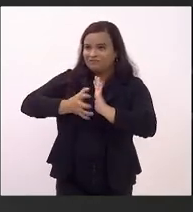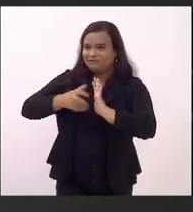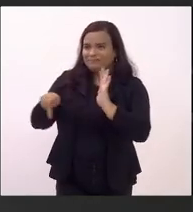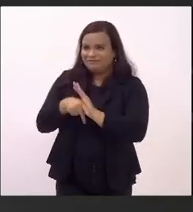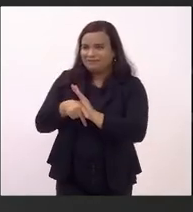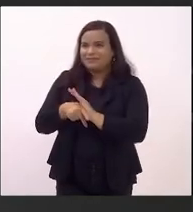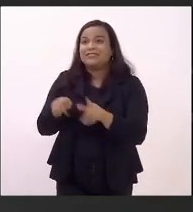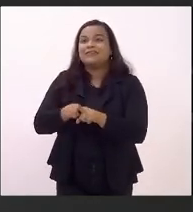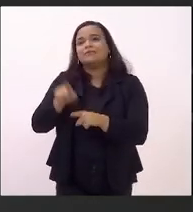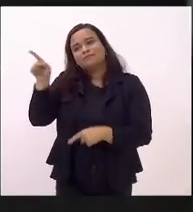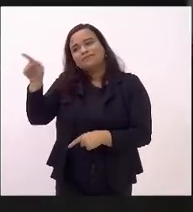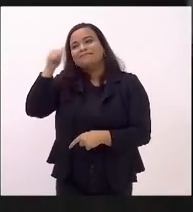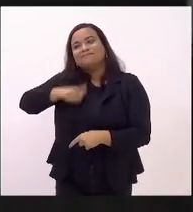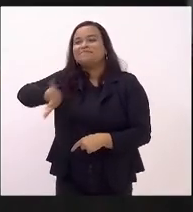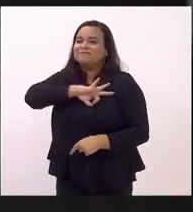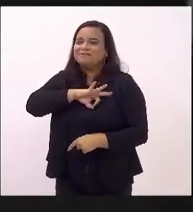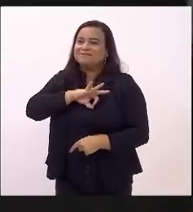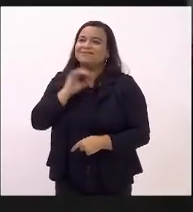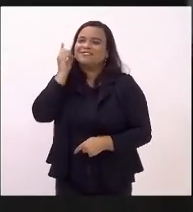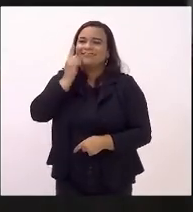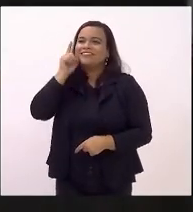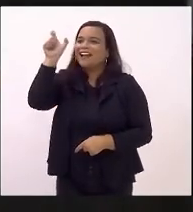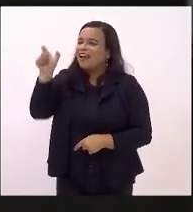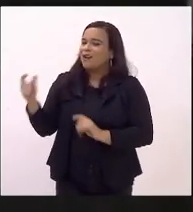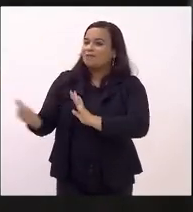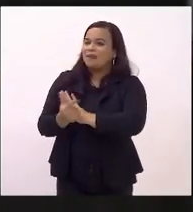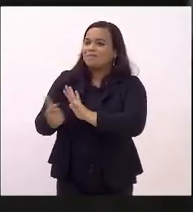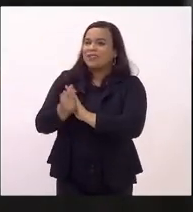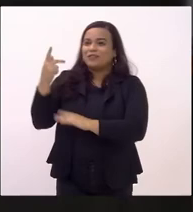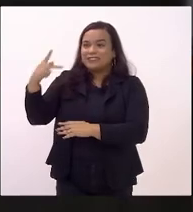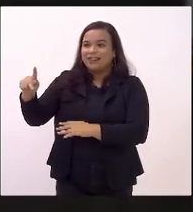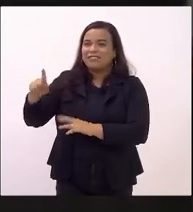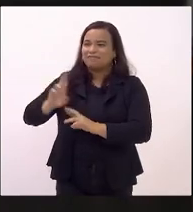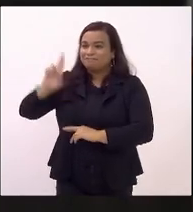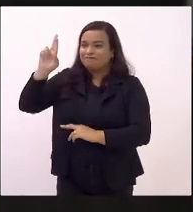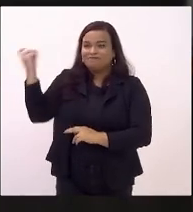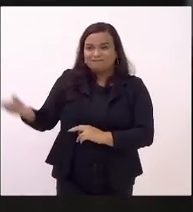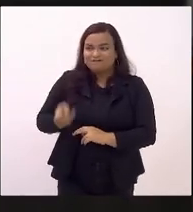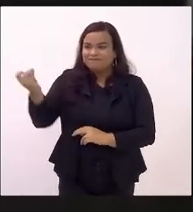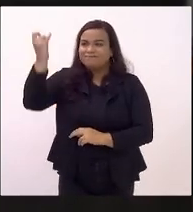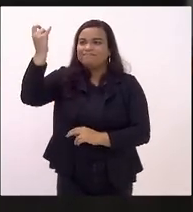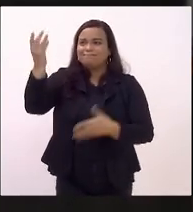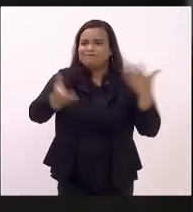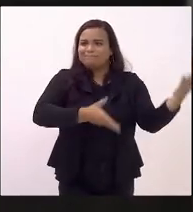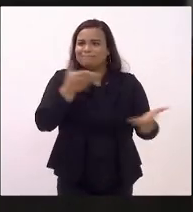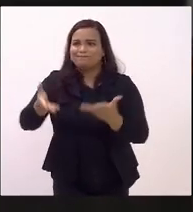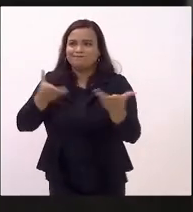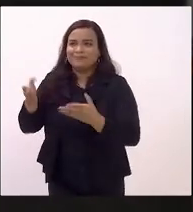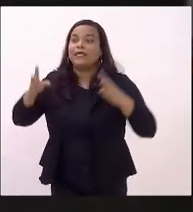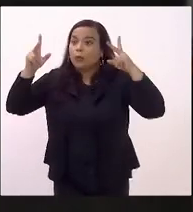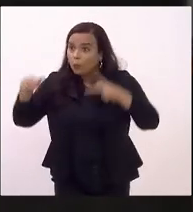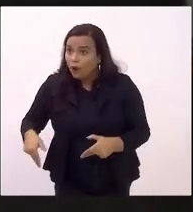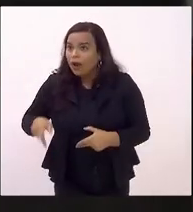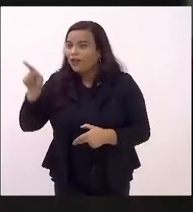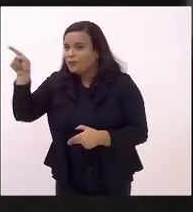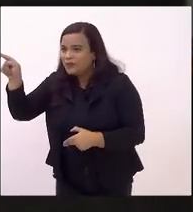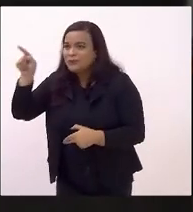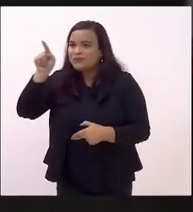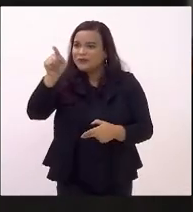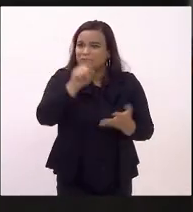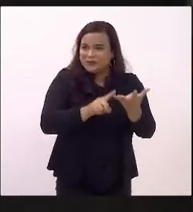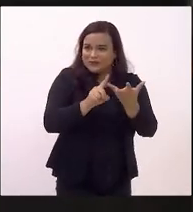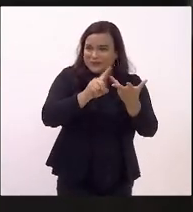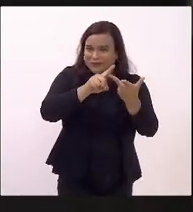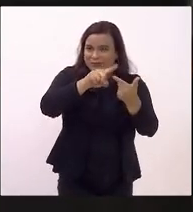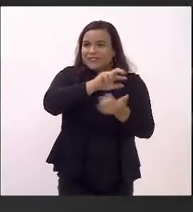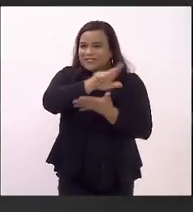né? E a Marta, porque a Marta tem tido um papel importante, assim como o Nego Gum, assim como o Marcelo,